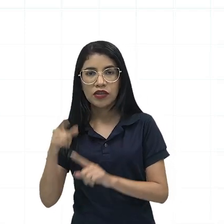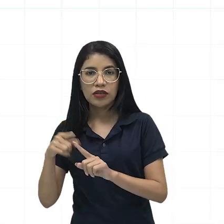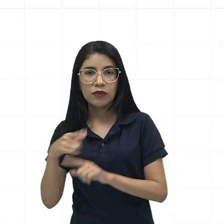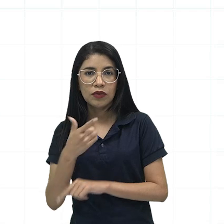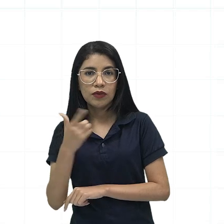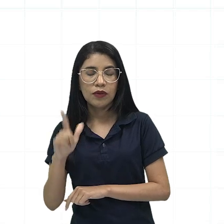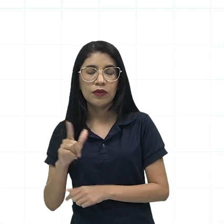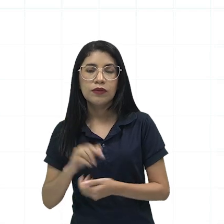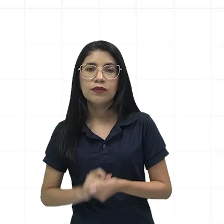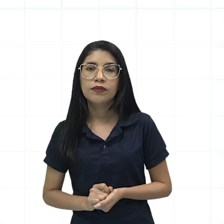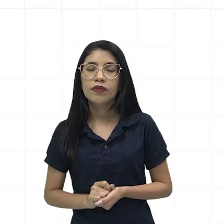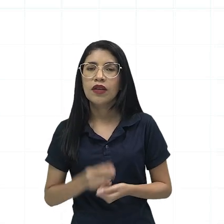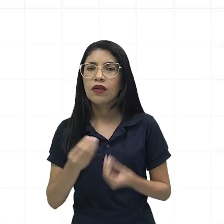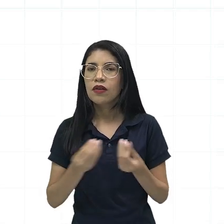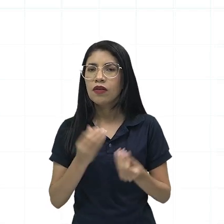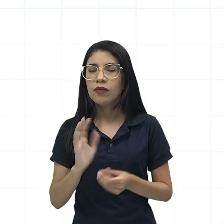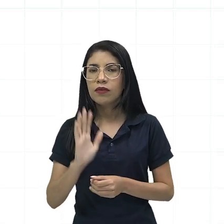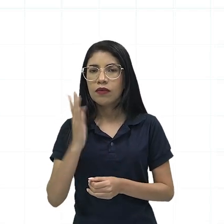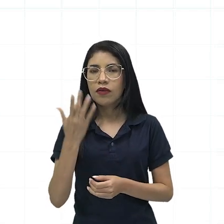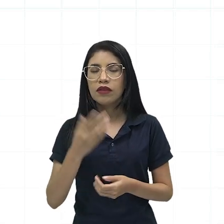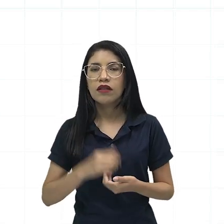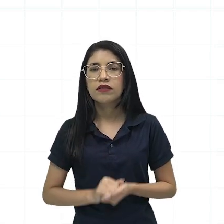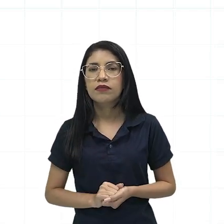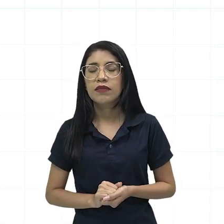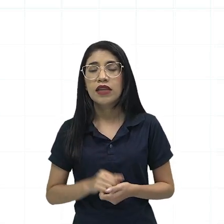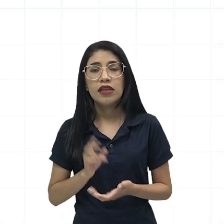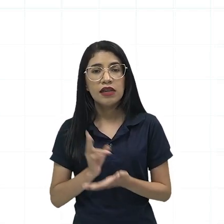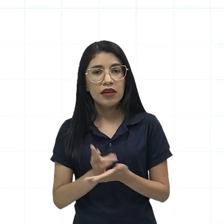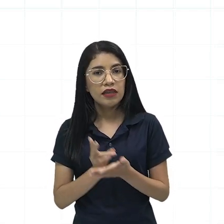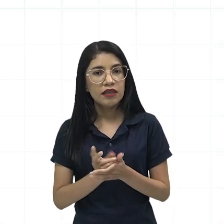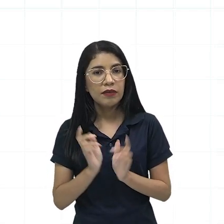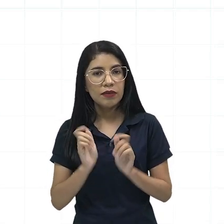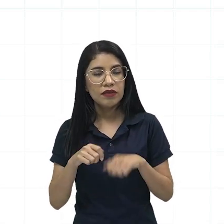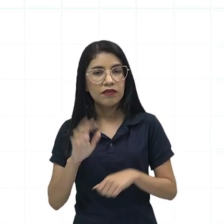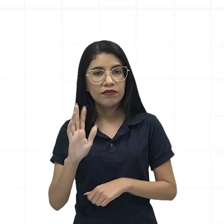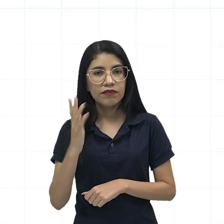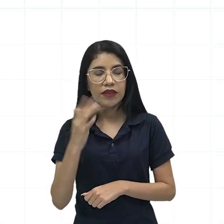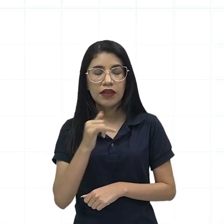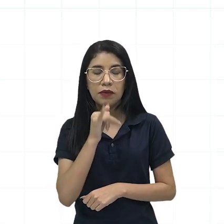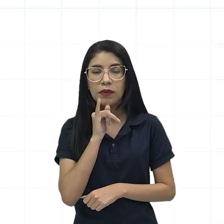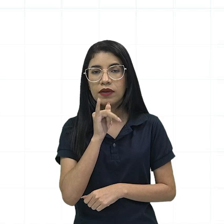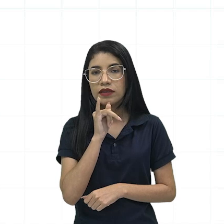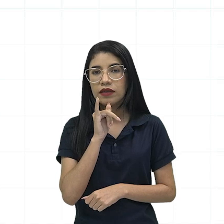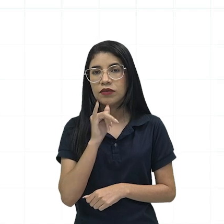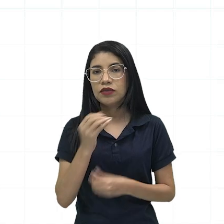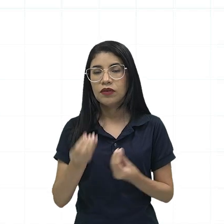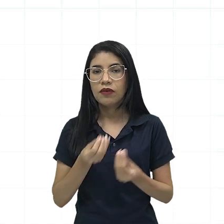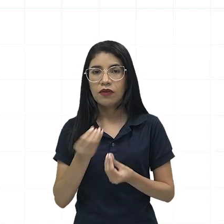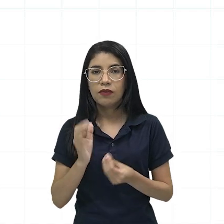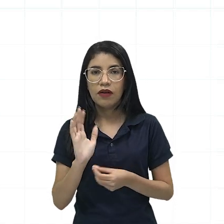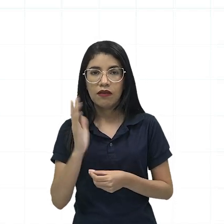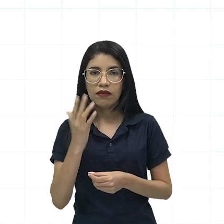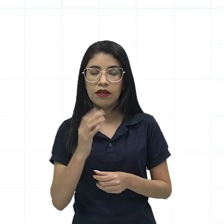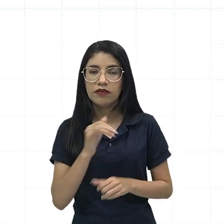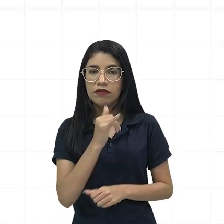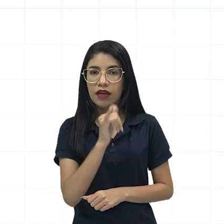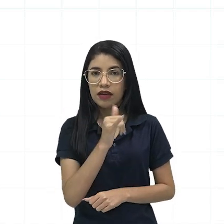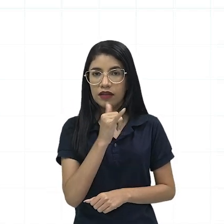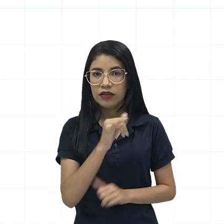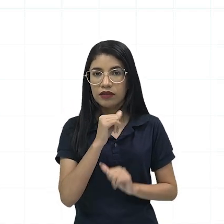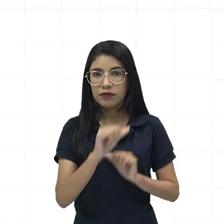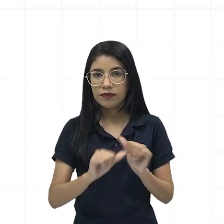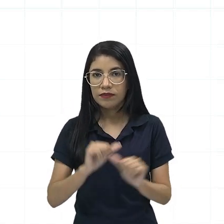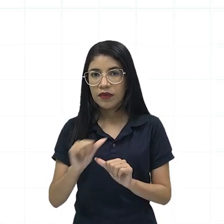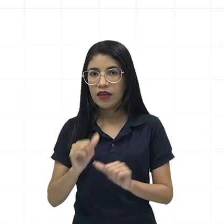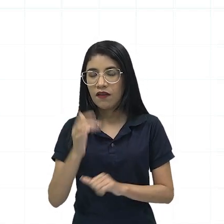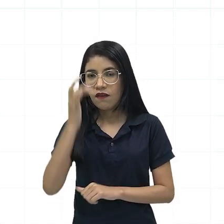Esse processo acontece o tempo todo, Então, um exemplo de transformação de energia